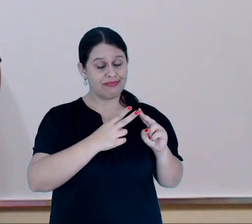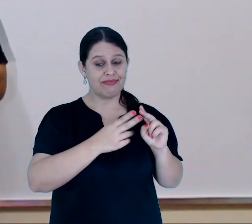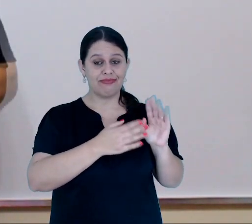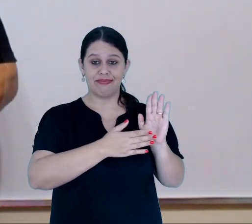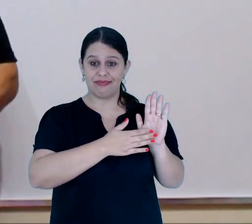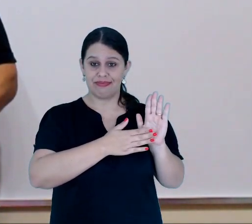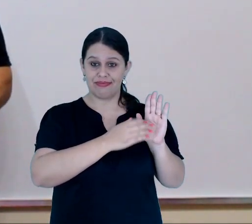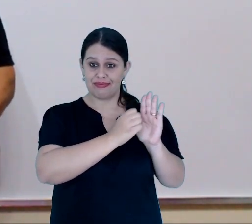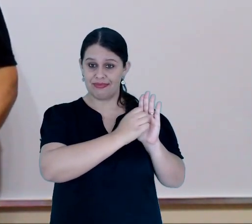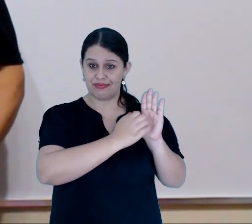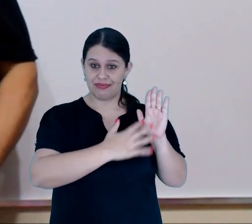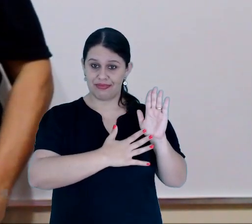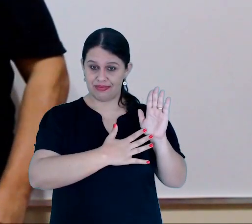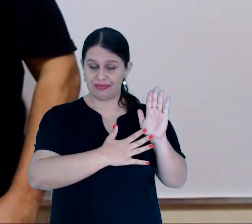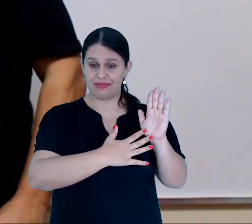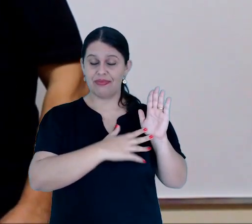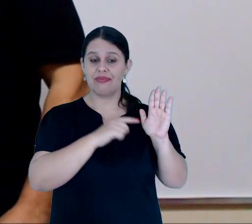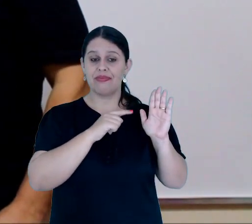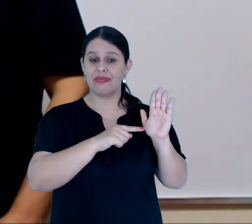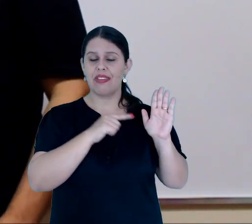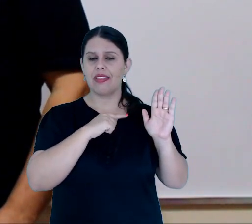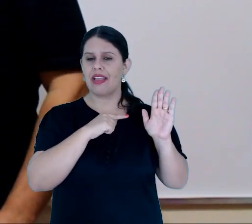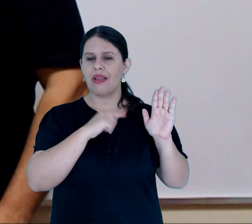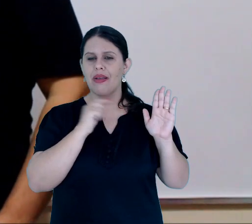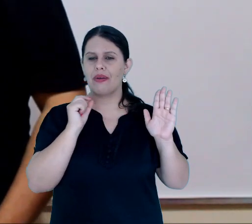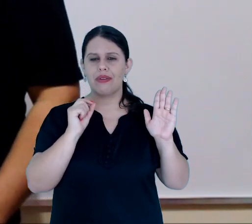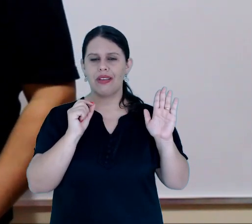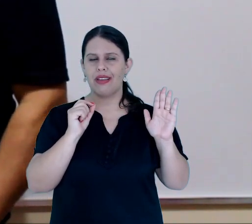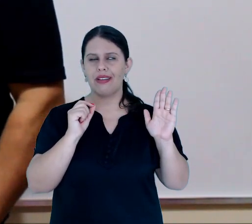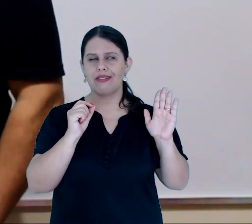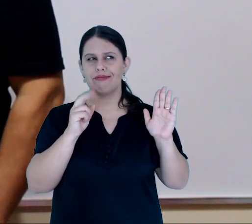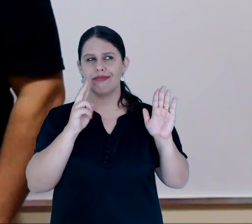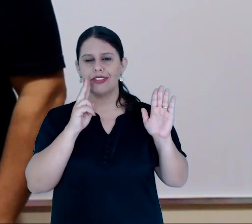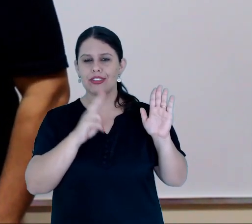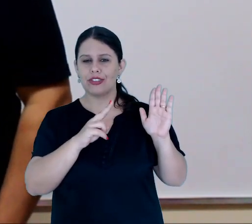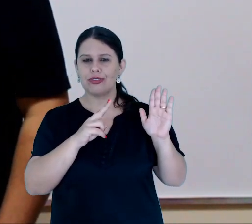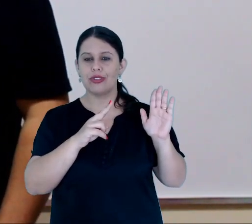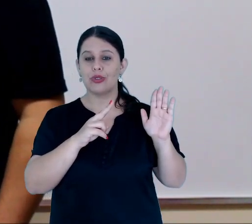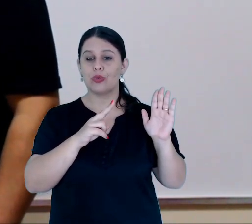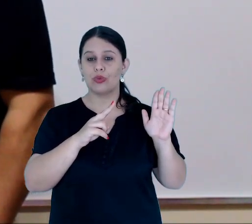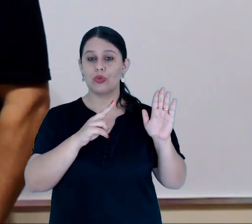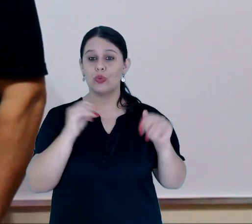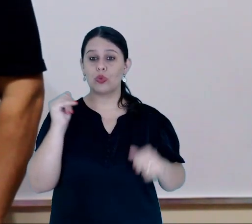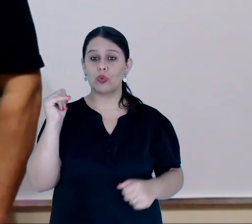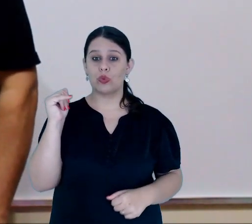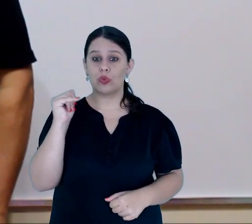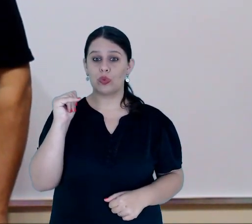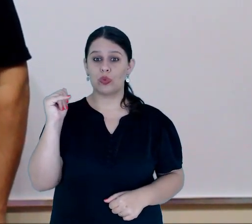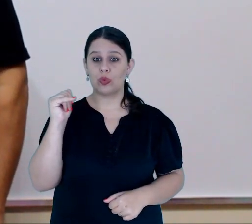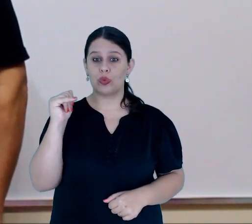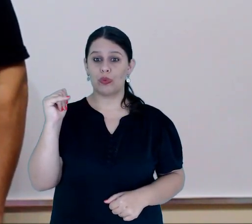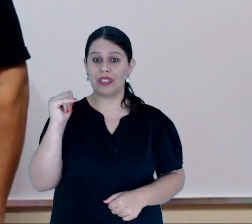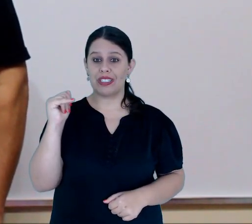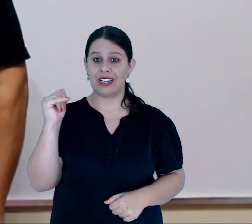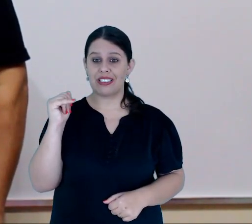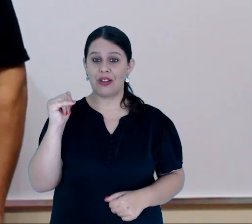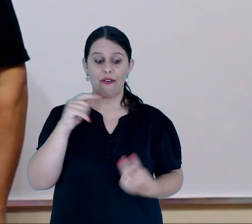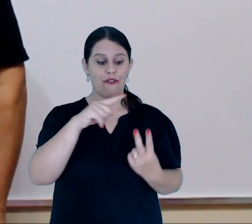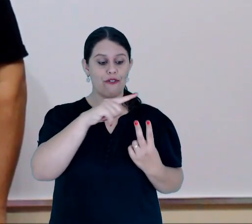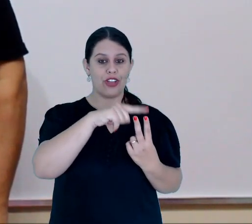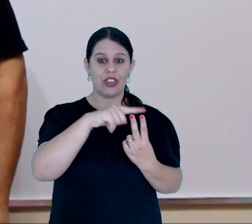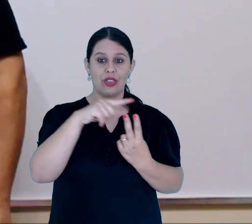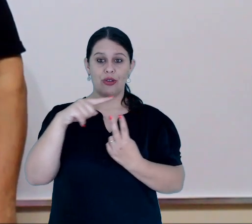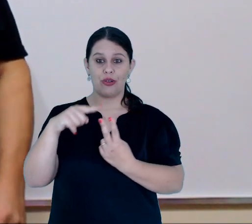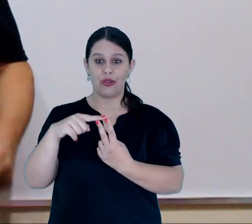E ao resolvermos este exercício Nós fizemos nada mais,